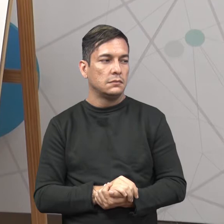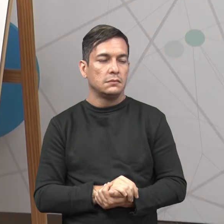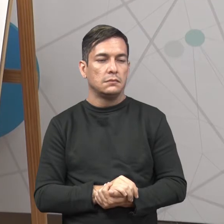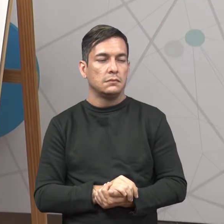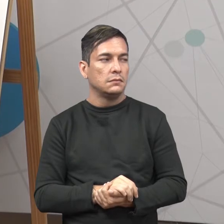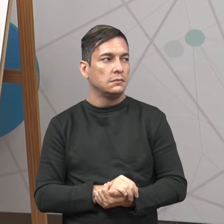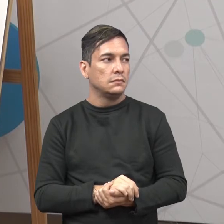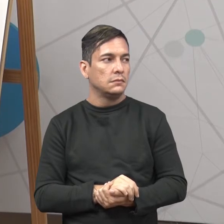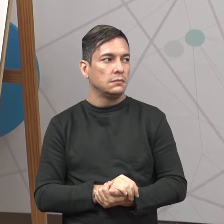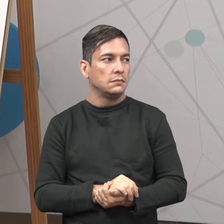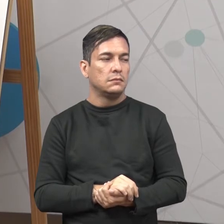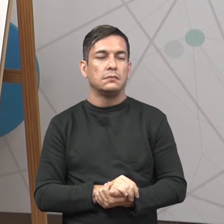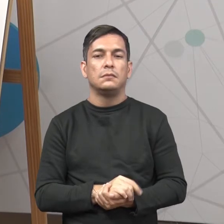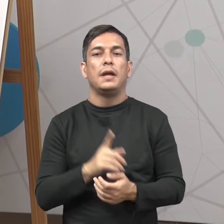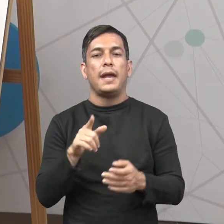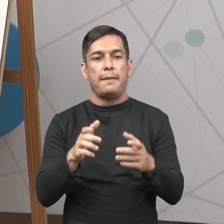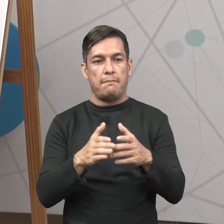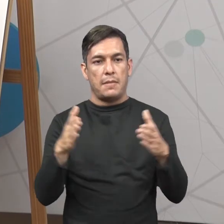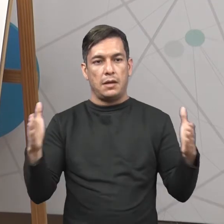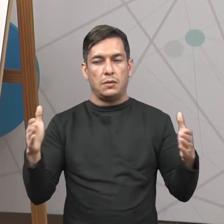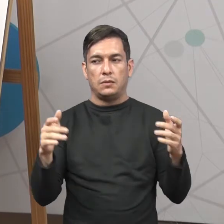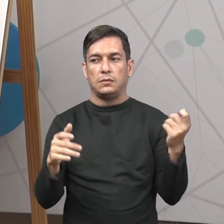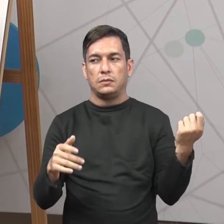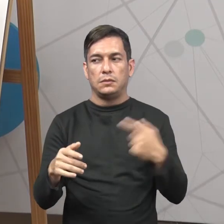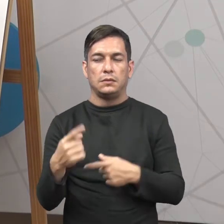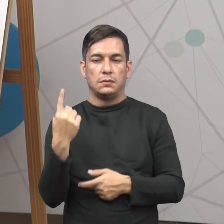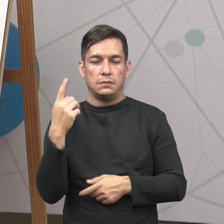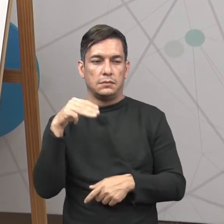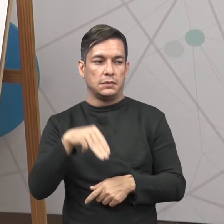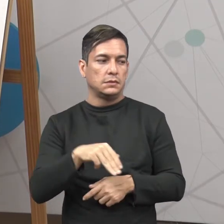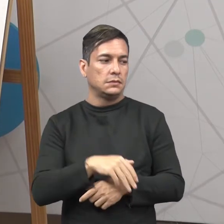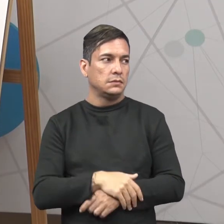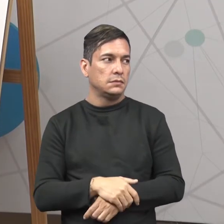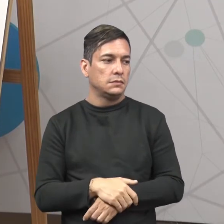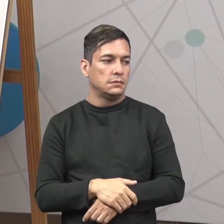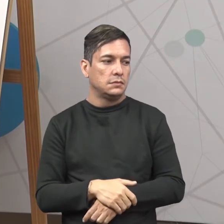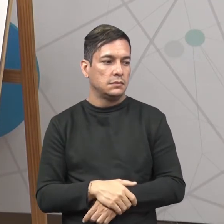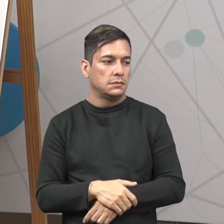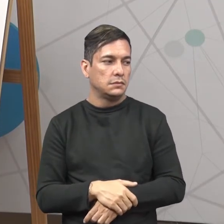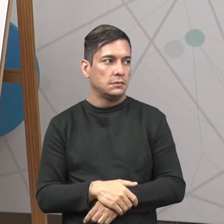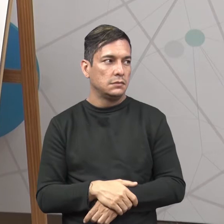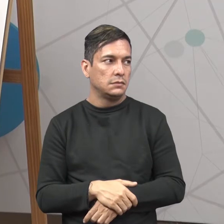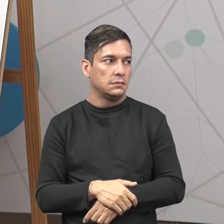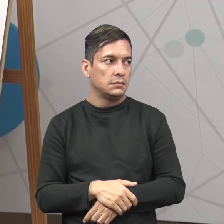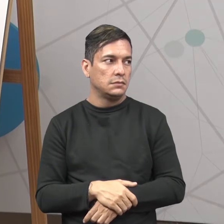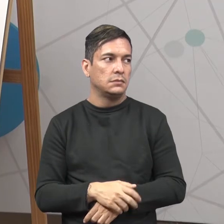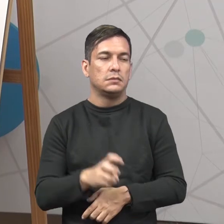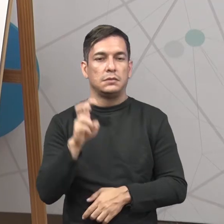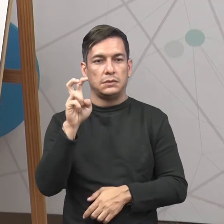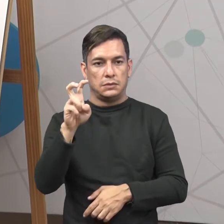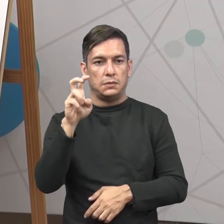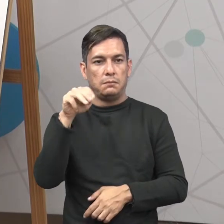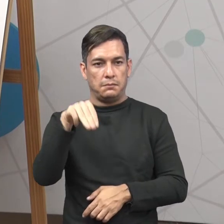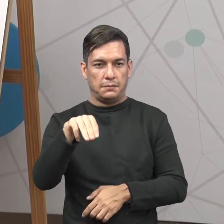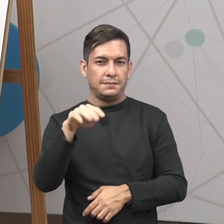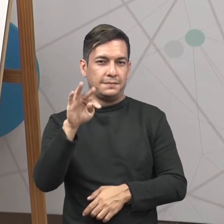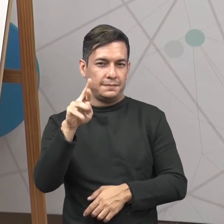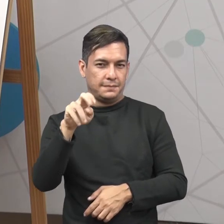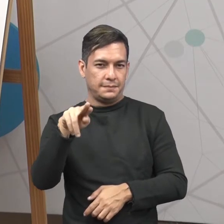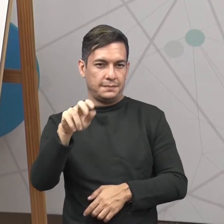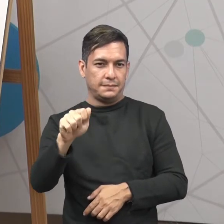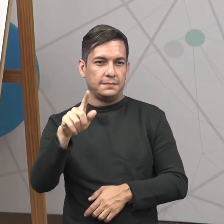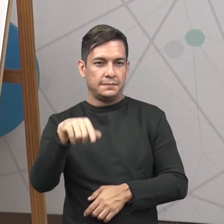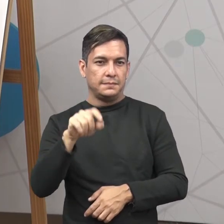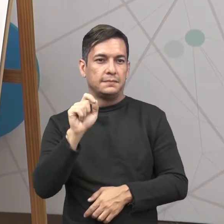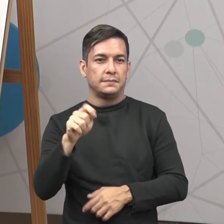Ela é maior do que o metro. Ela tem 5 metros a trena. E ela é